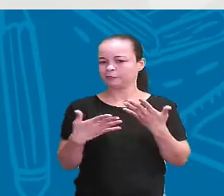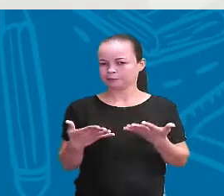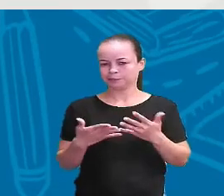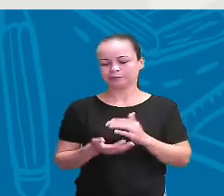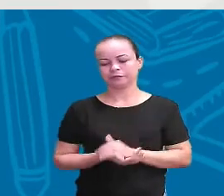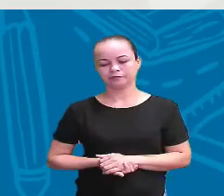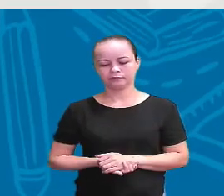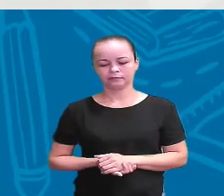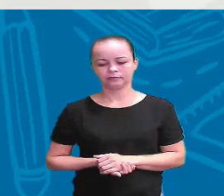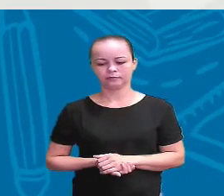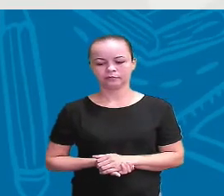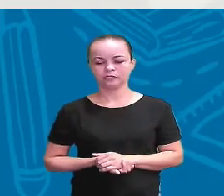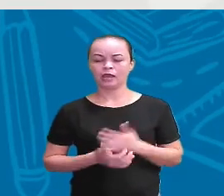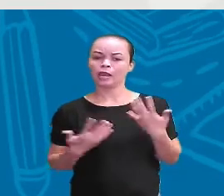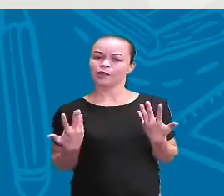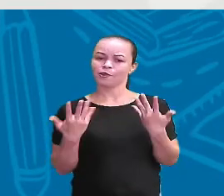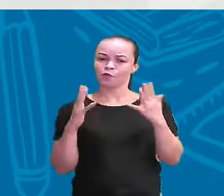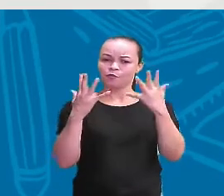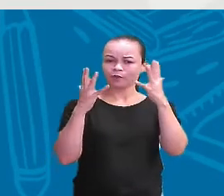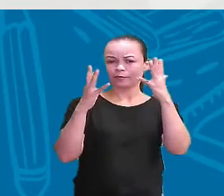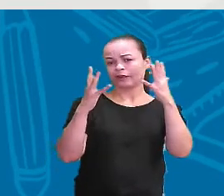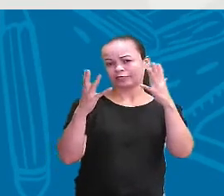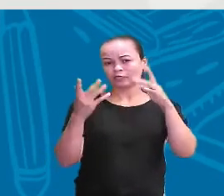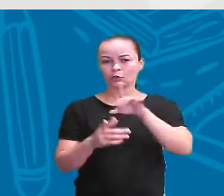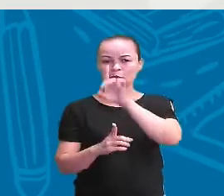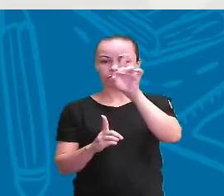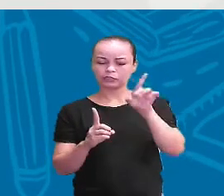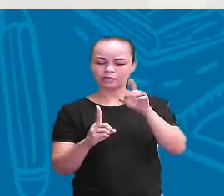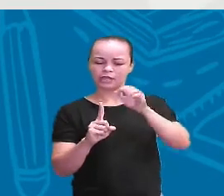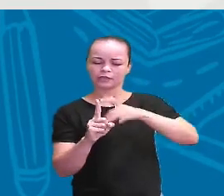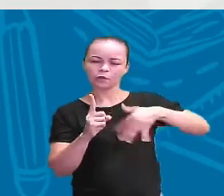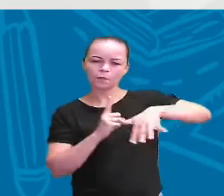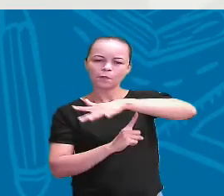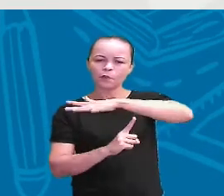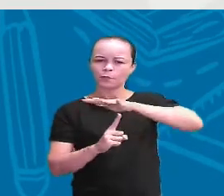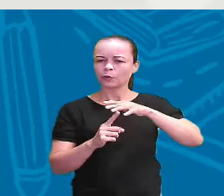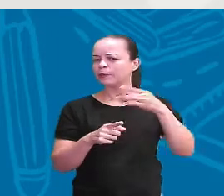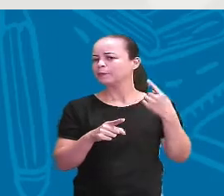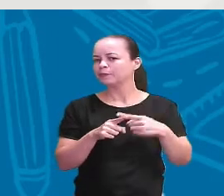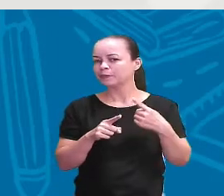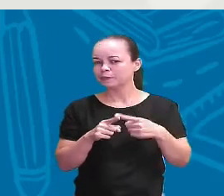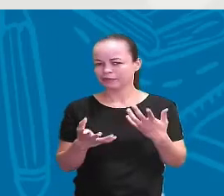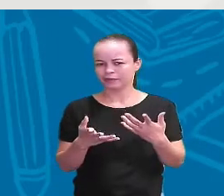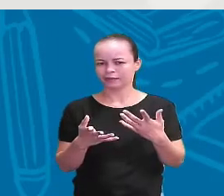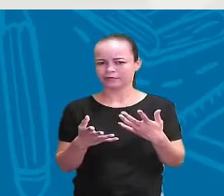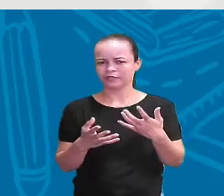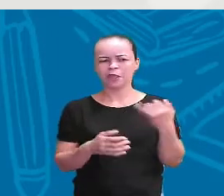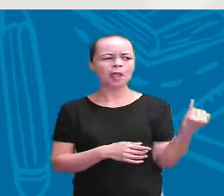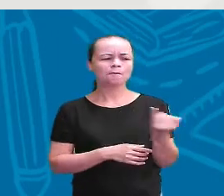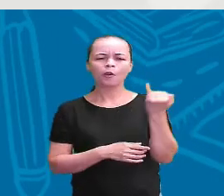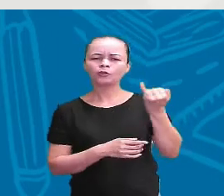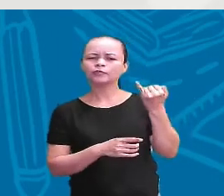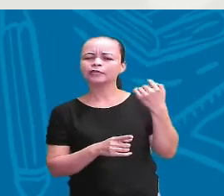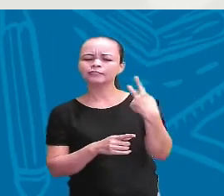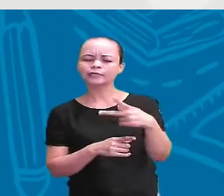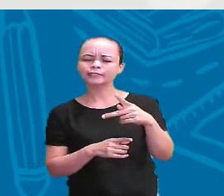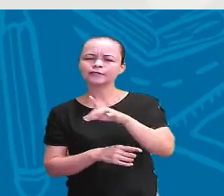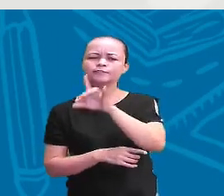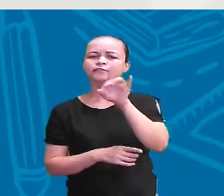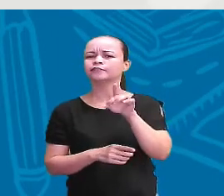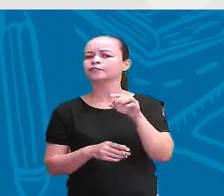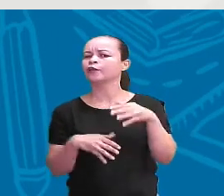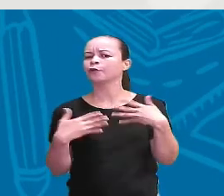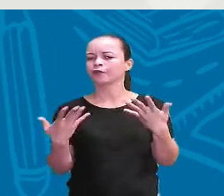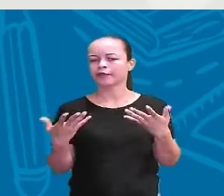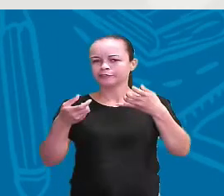que comemoramos o Dia do Meio Ambiente, minha gente? Por quê? O que foi que aconteceu de tão importante que a gente comemora esse dia? O que quer dizer esse dia?